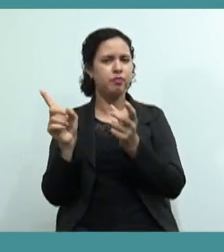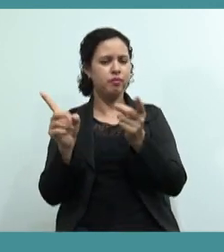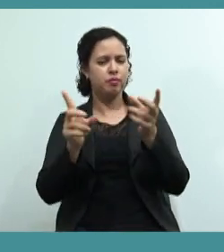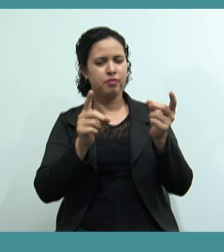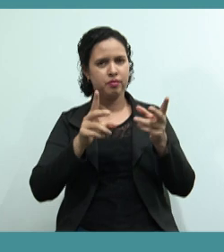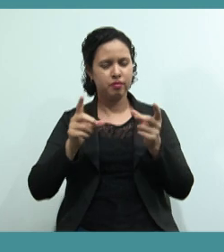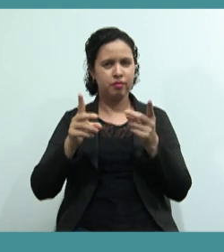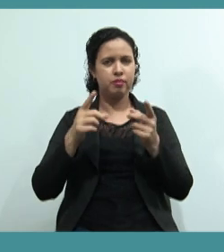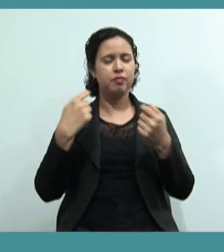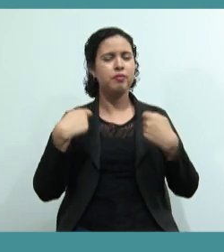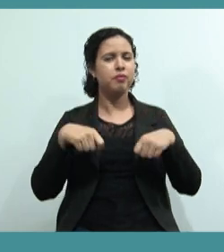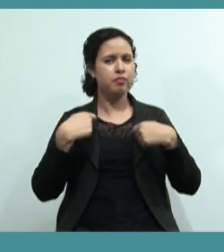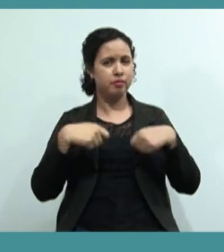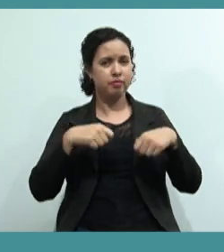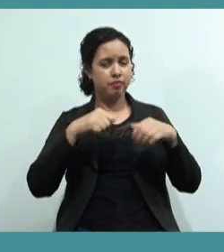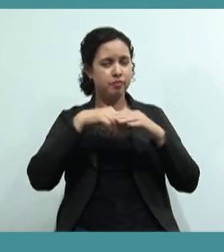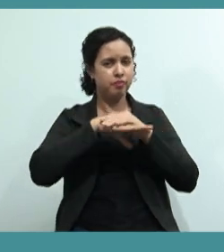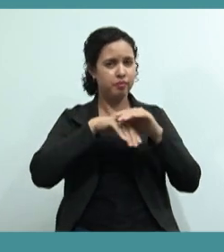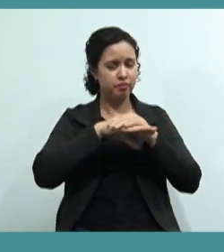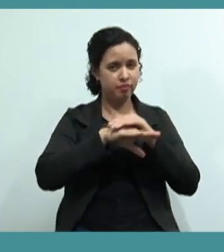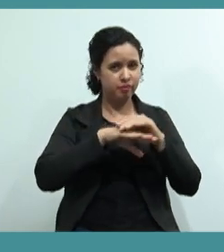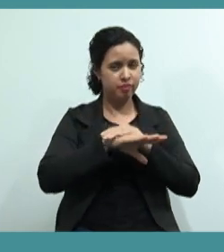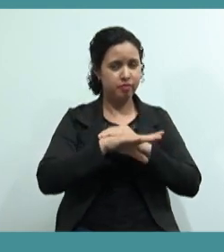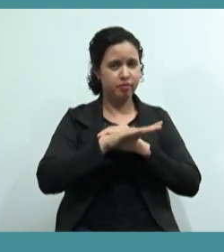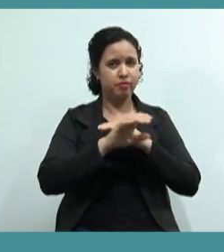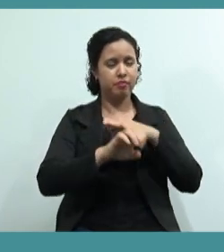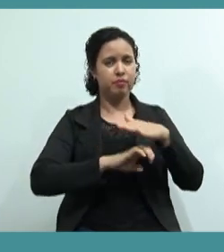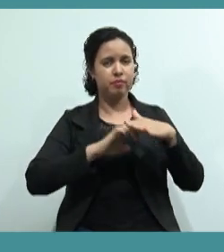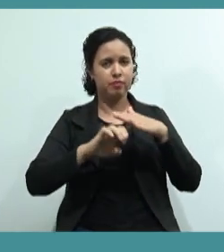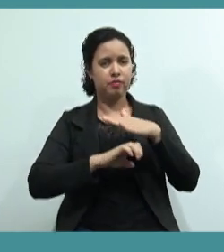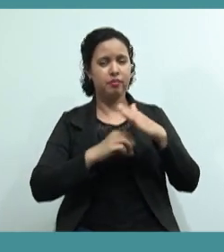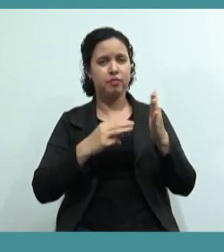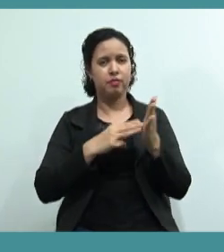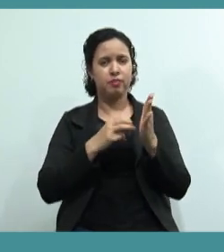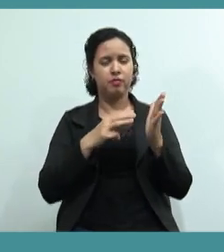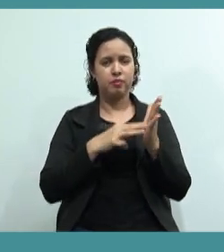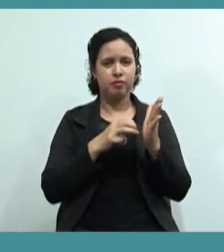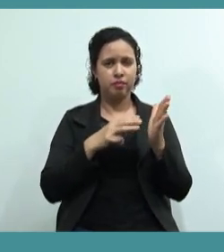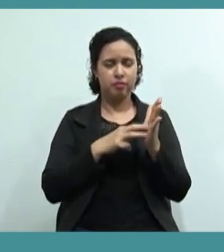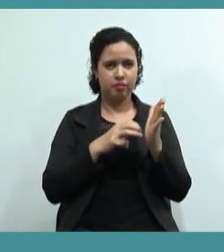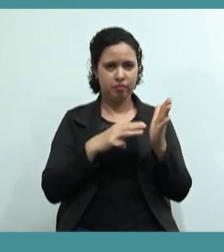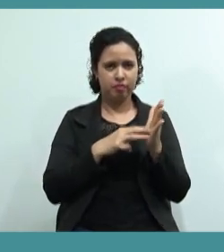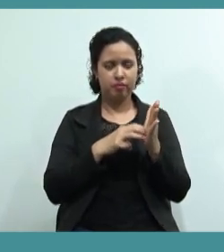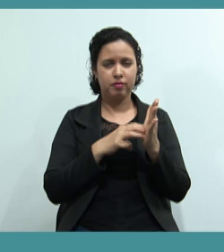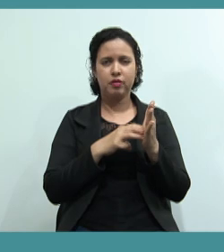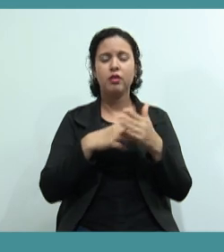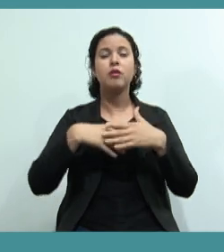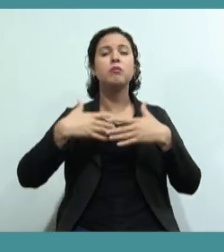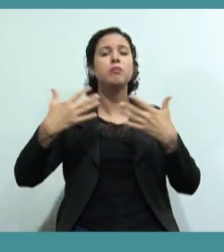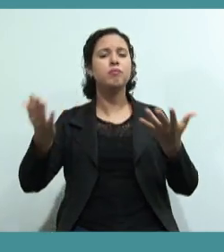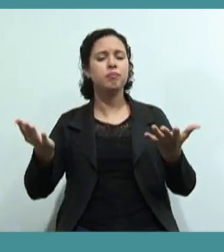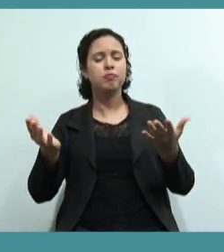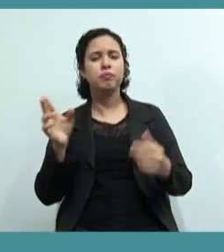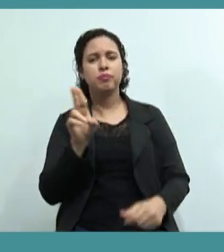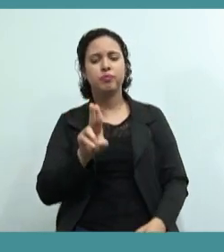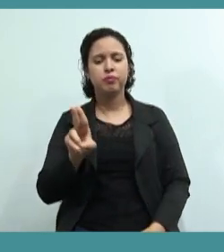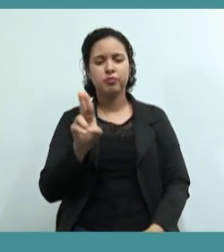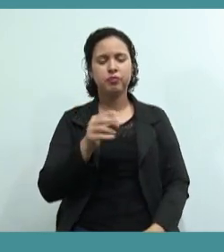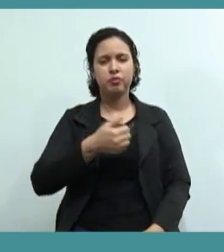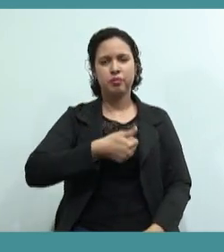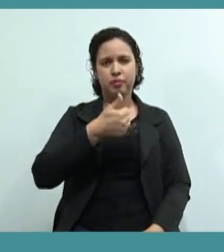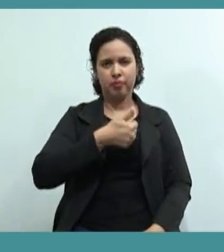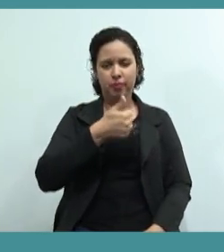de materiais de sua empresa. Qual seria a metodologia ideal para ela aplicar?